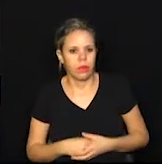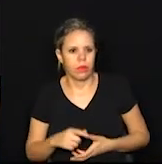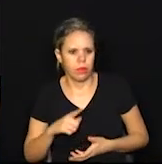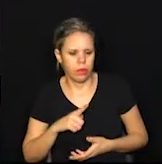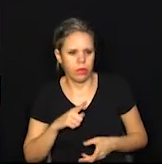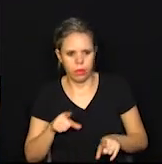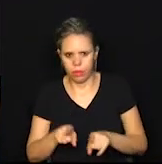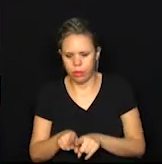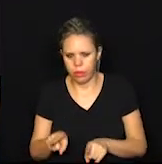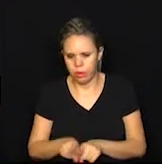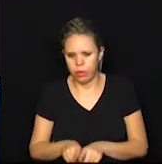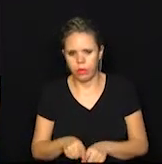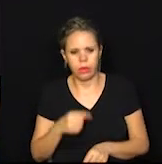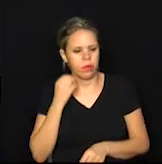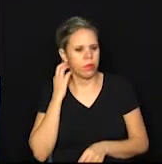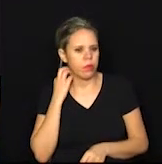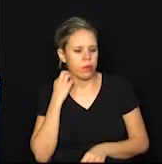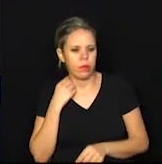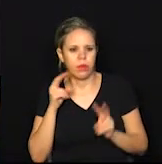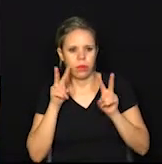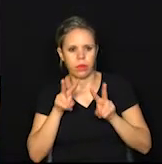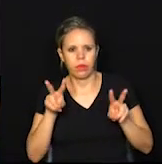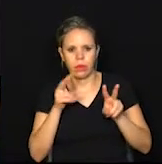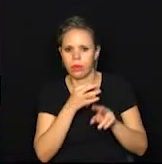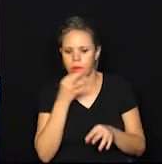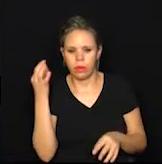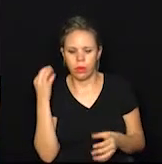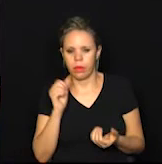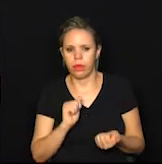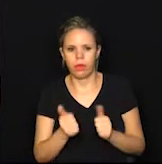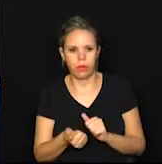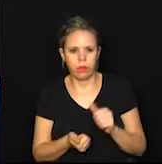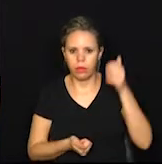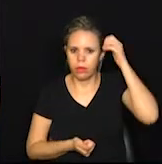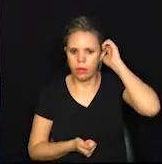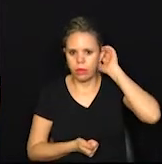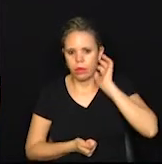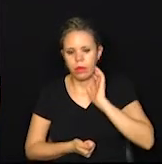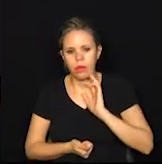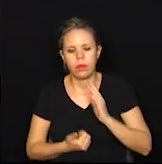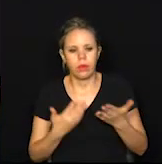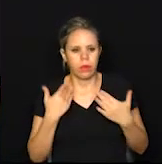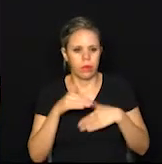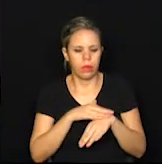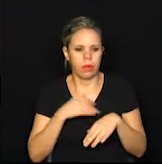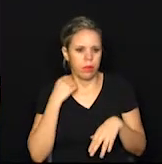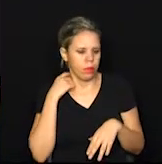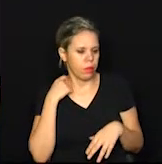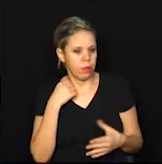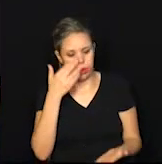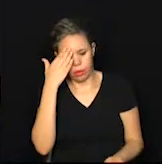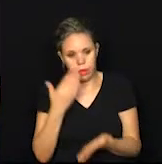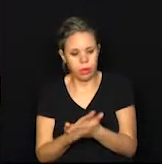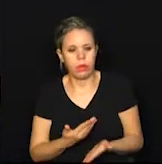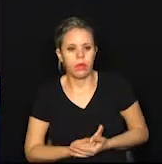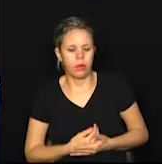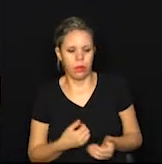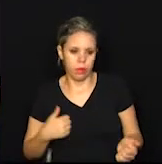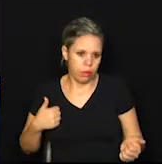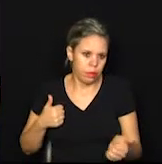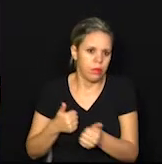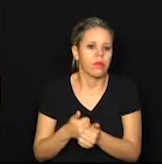também uma visão muito boa quanto ao esporte. Então a gente tem feito essa conversa e acredito que em